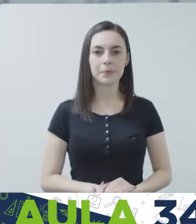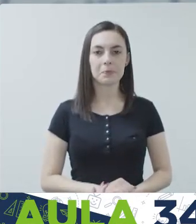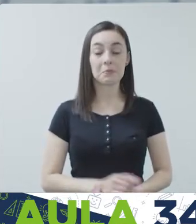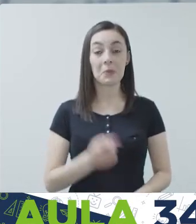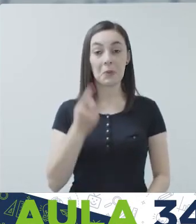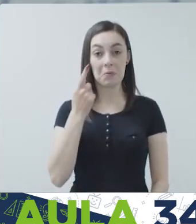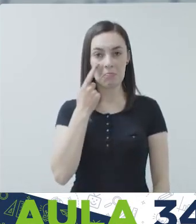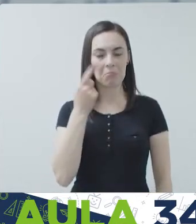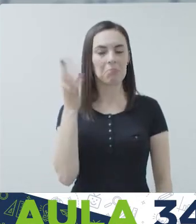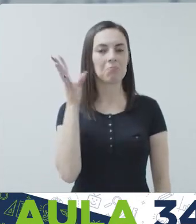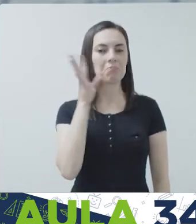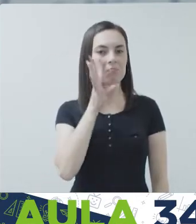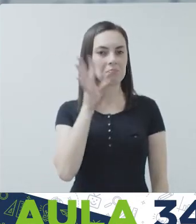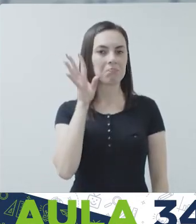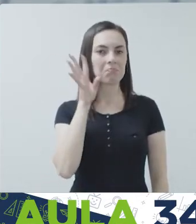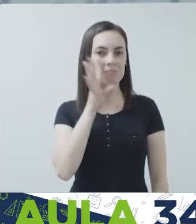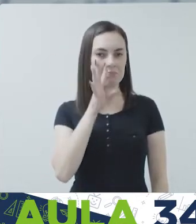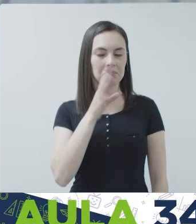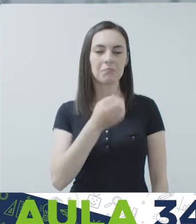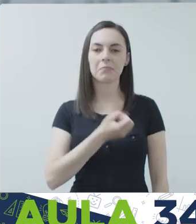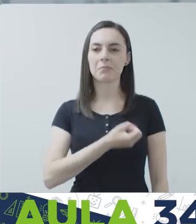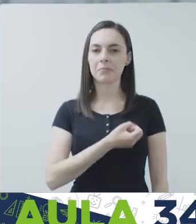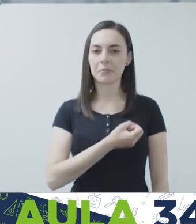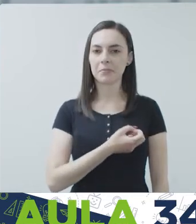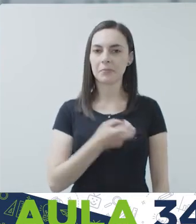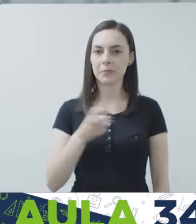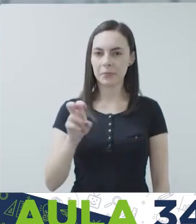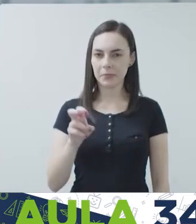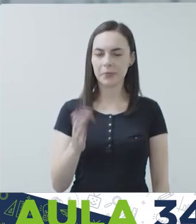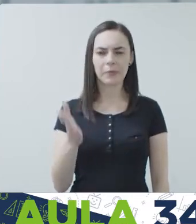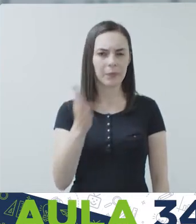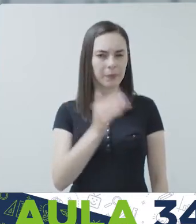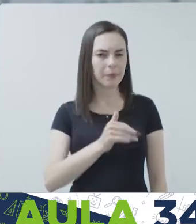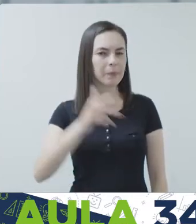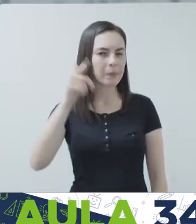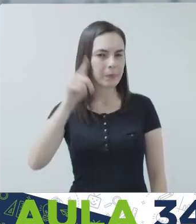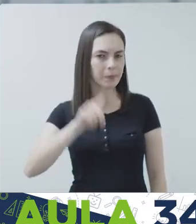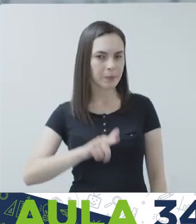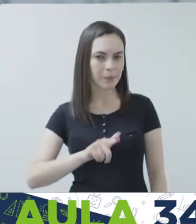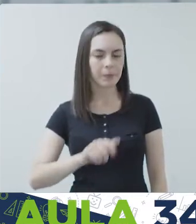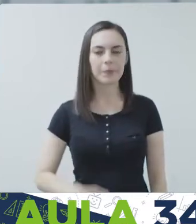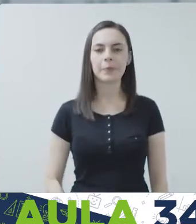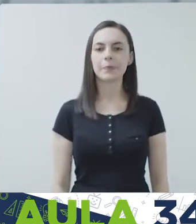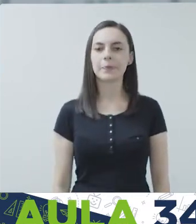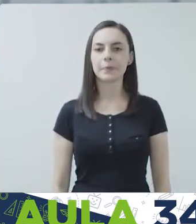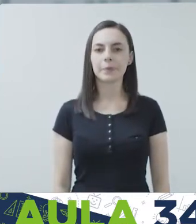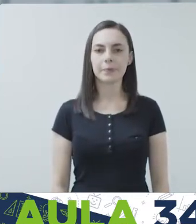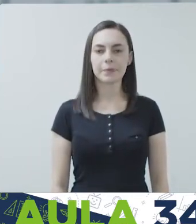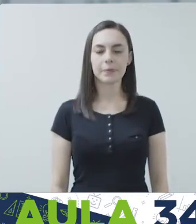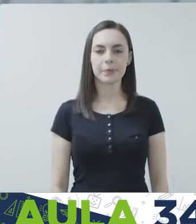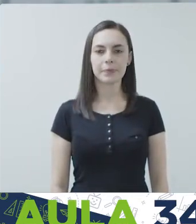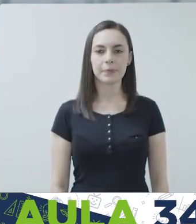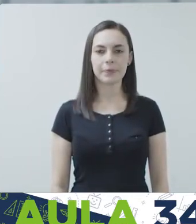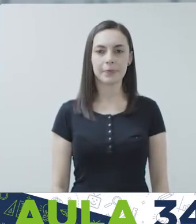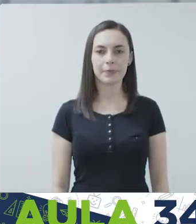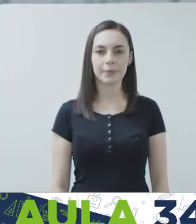que legal! Este é o número 5. Vamos fazer novamente? Um traço